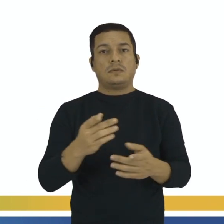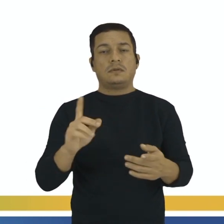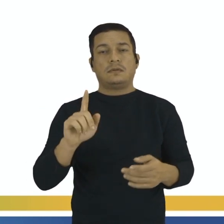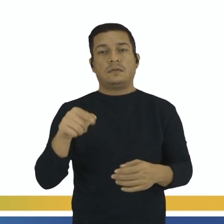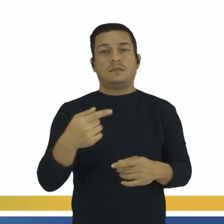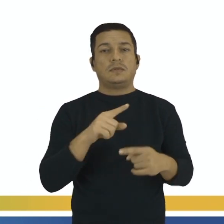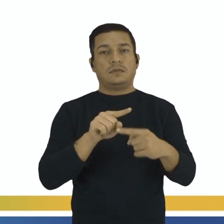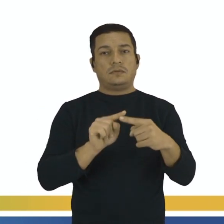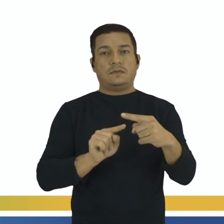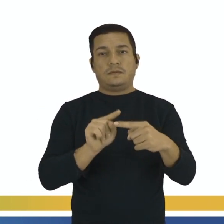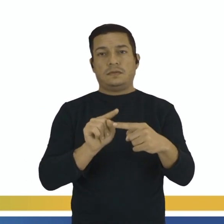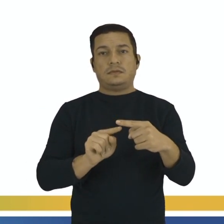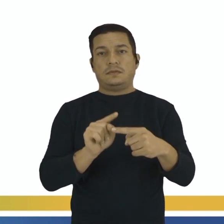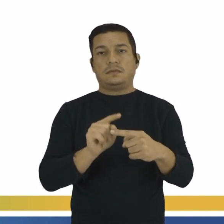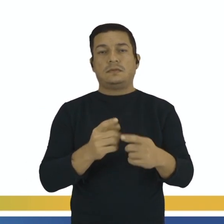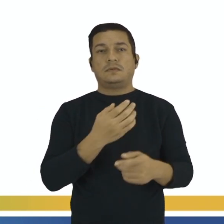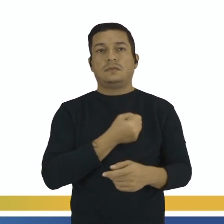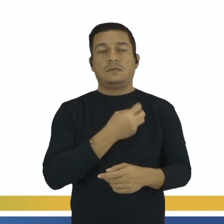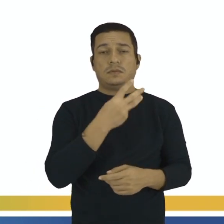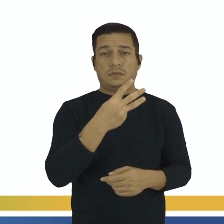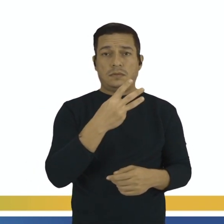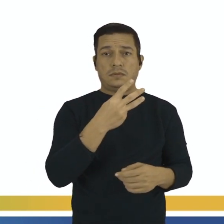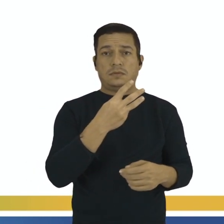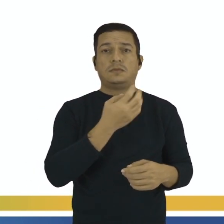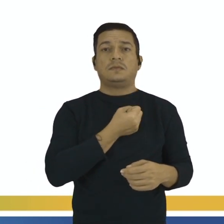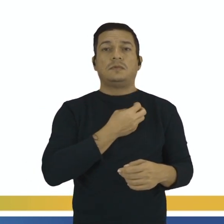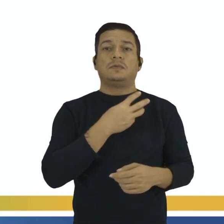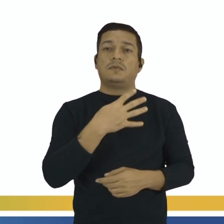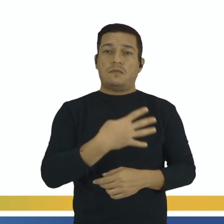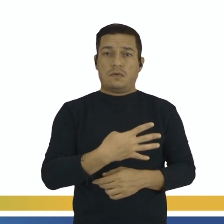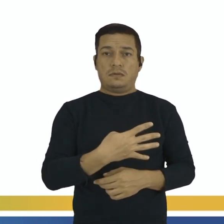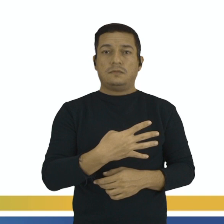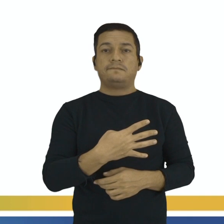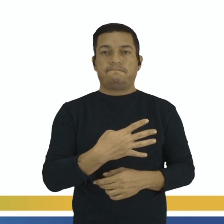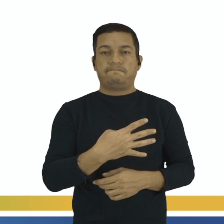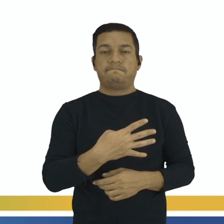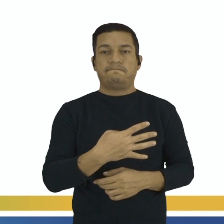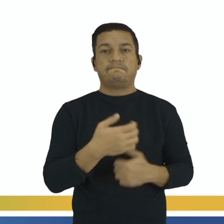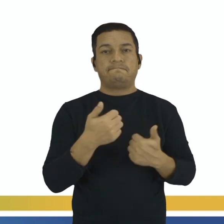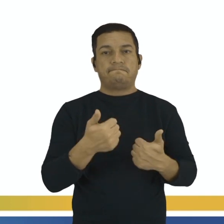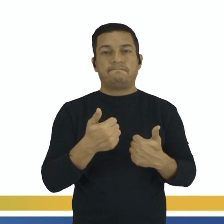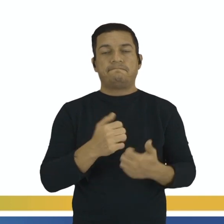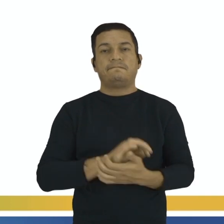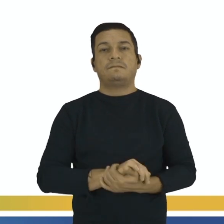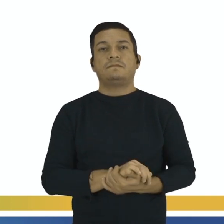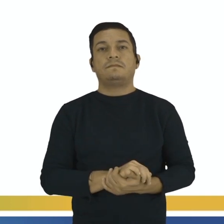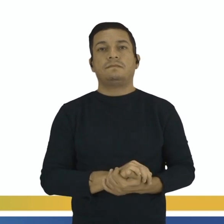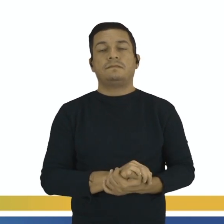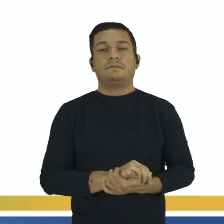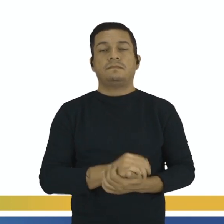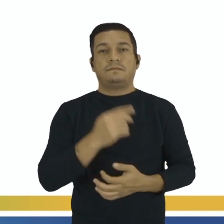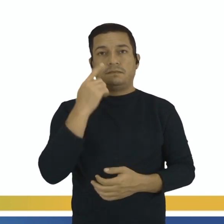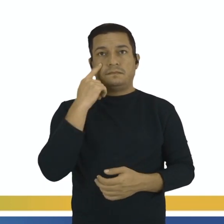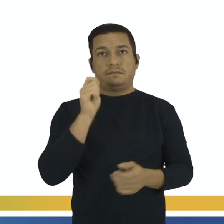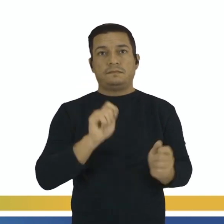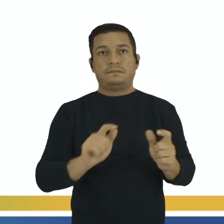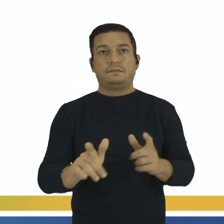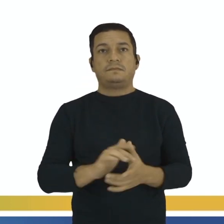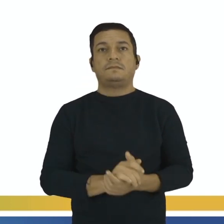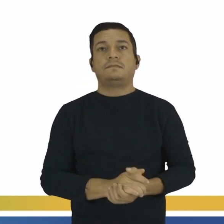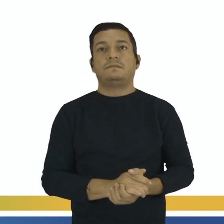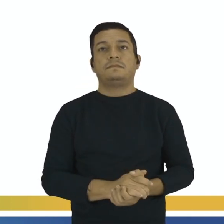partir da divisão entre o número 3 e o número 4. Muito bem, vamos ver então o próximo